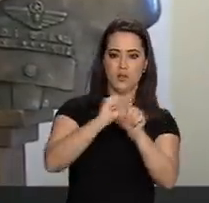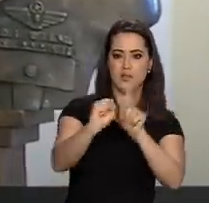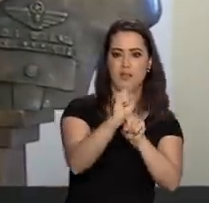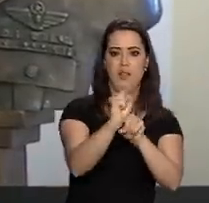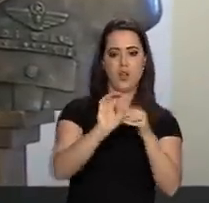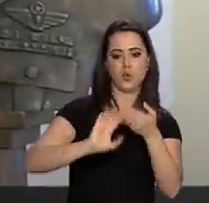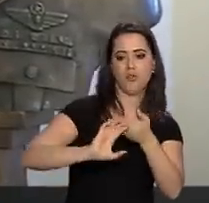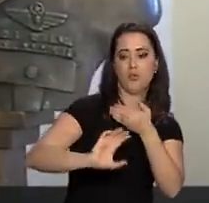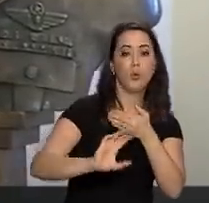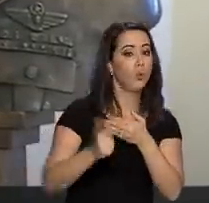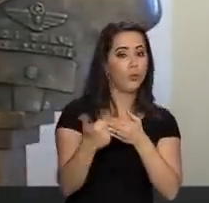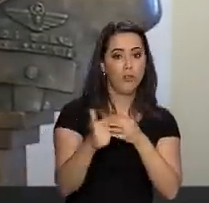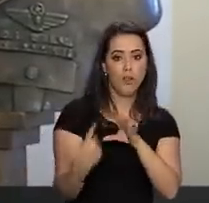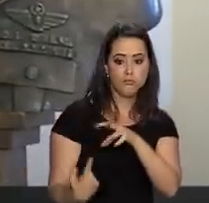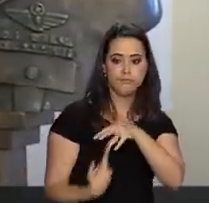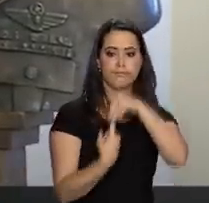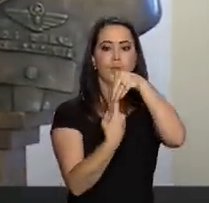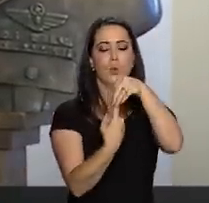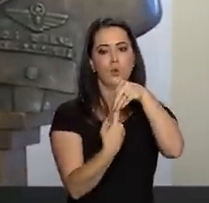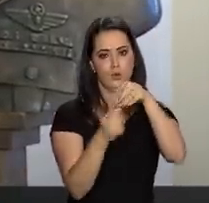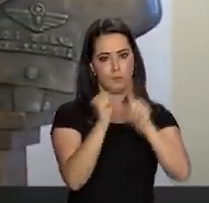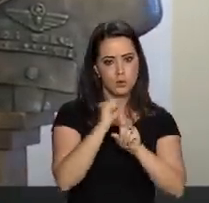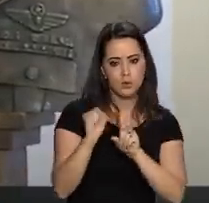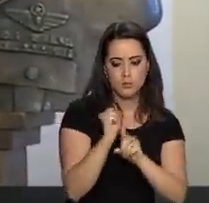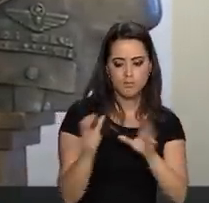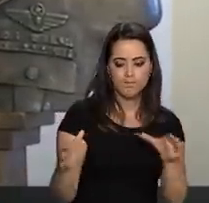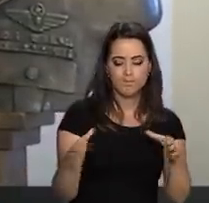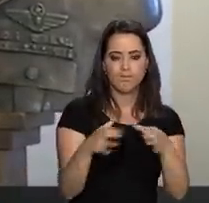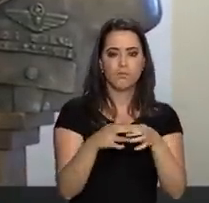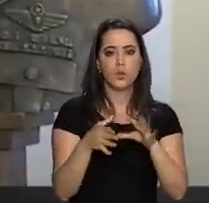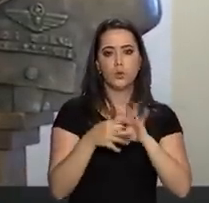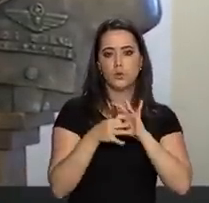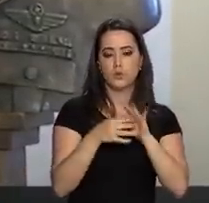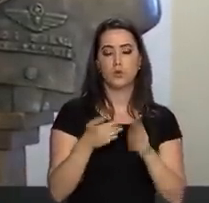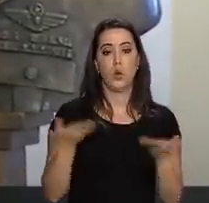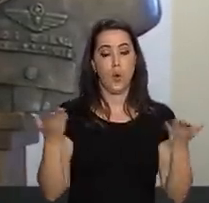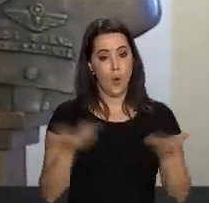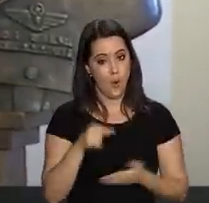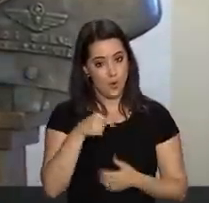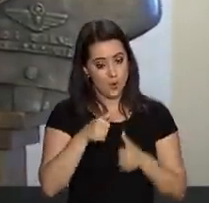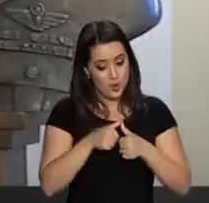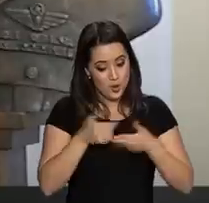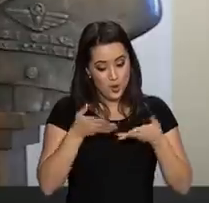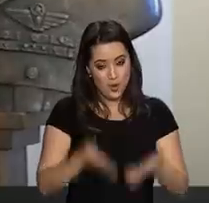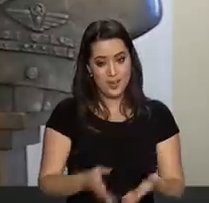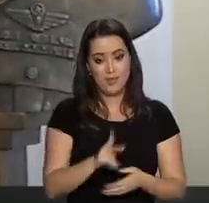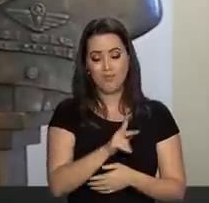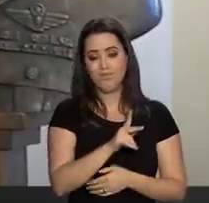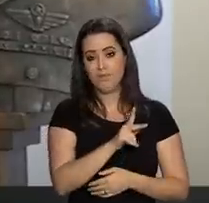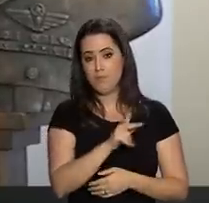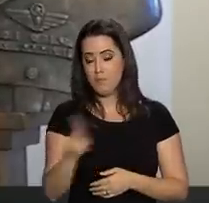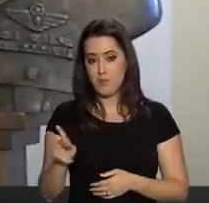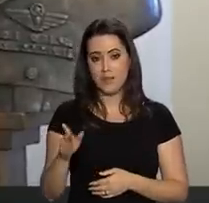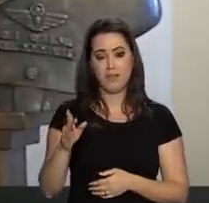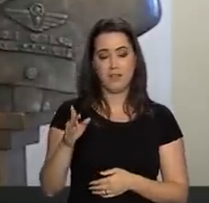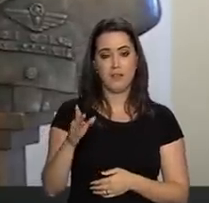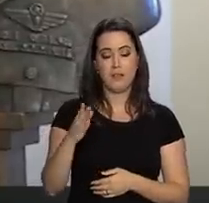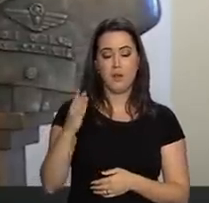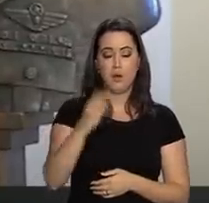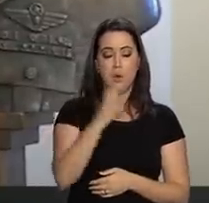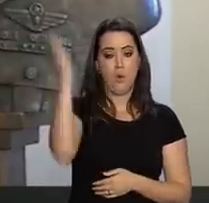E hoje em dia, a situação que estou aqui, a situação que o Brasil chegou, é uma